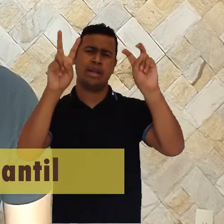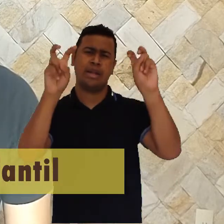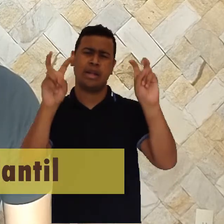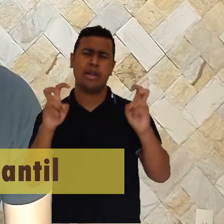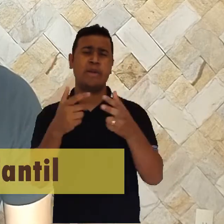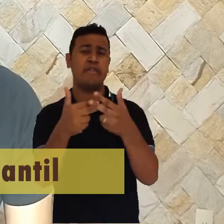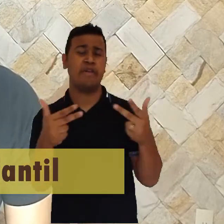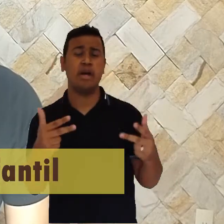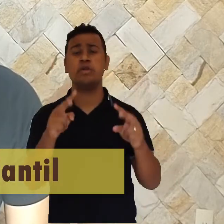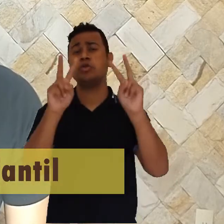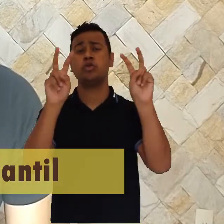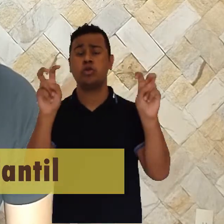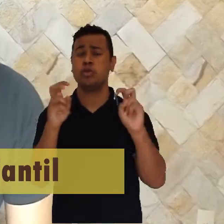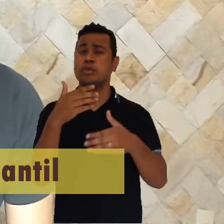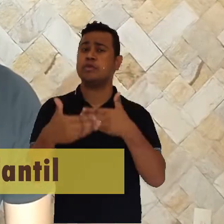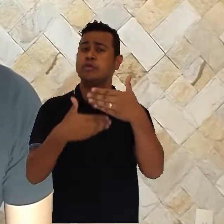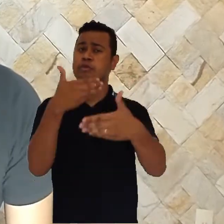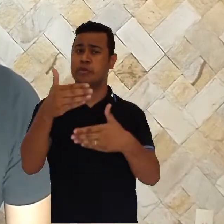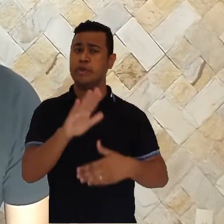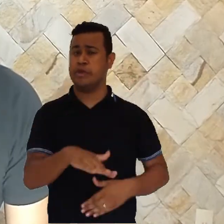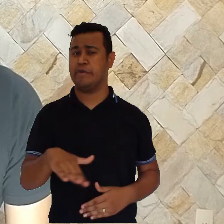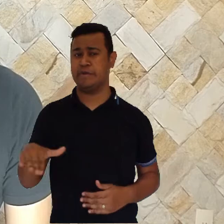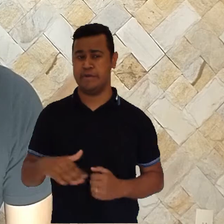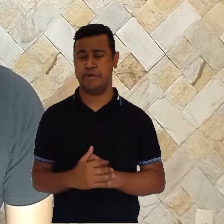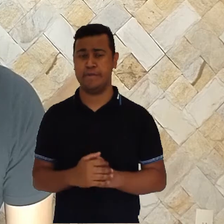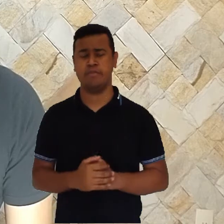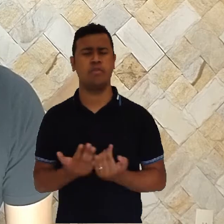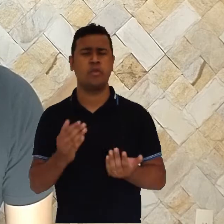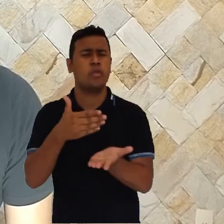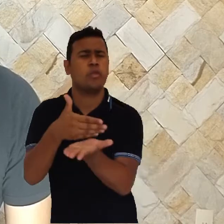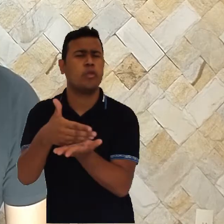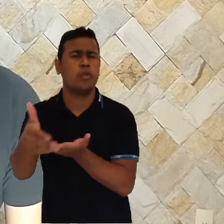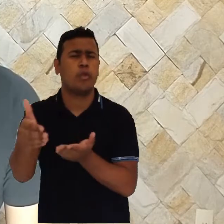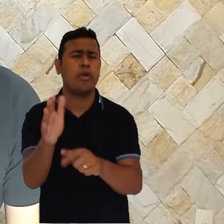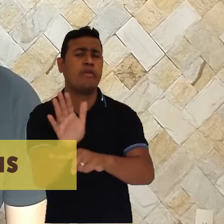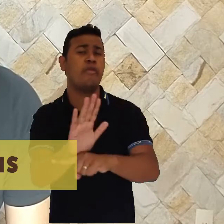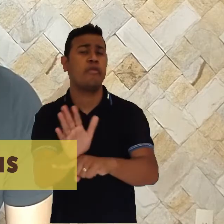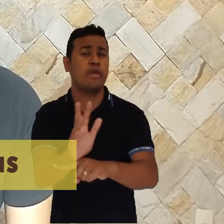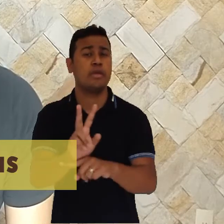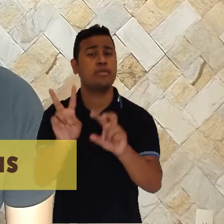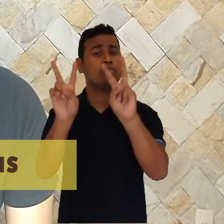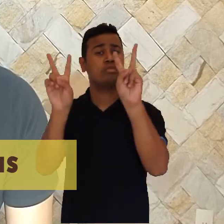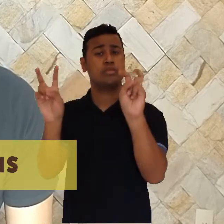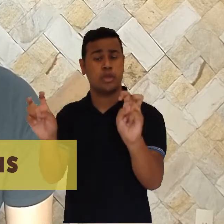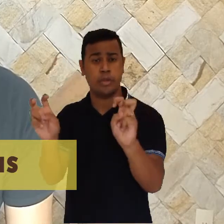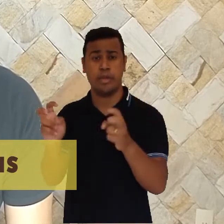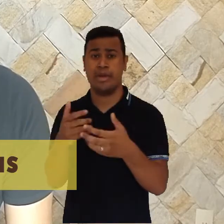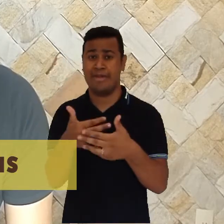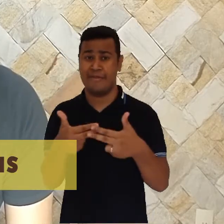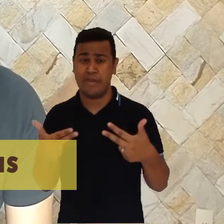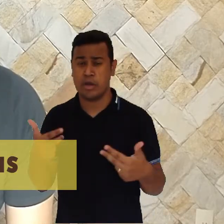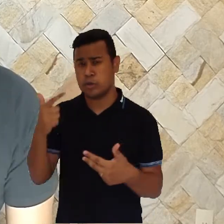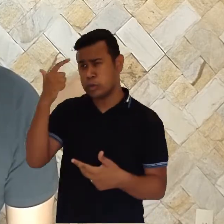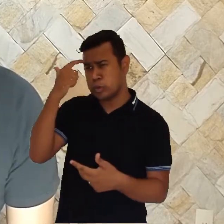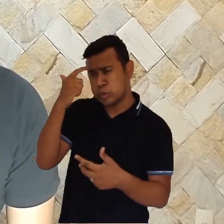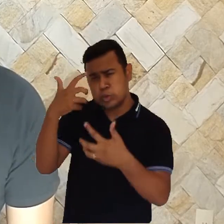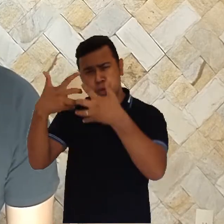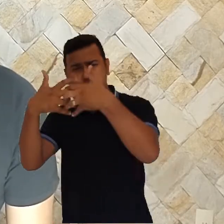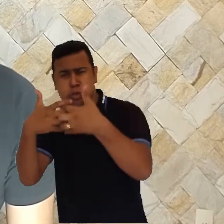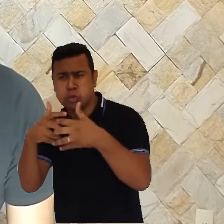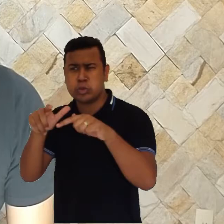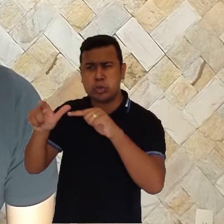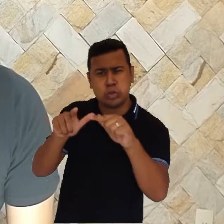sobre desenvolvimento infantil. Essa série iniciou com um vídeo abordando o tema das funções executivas na primeira